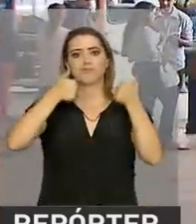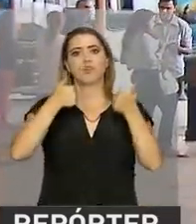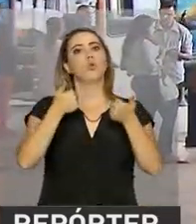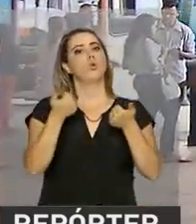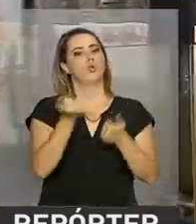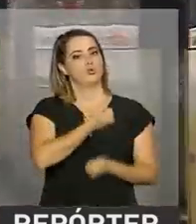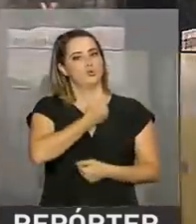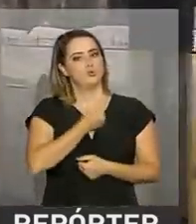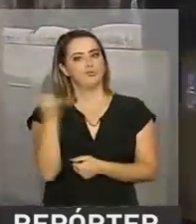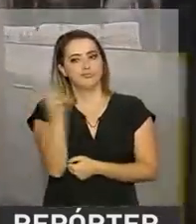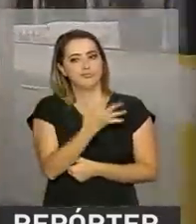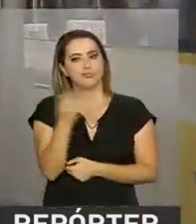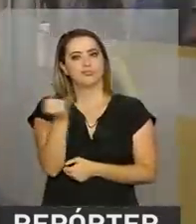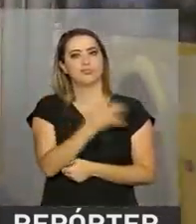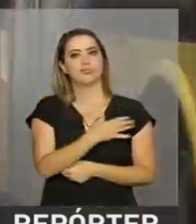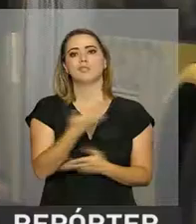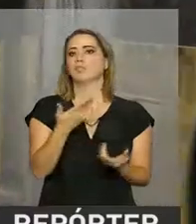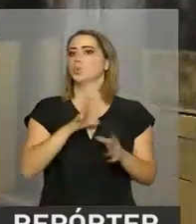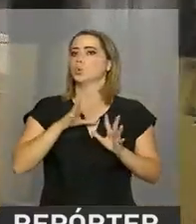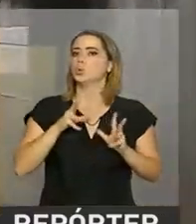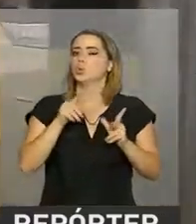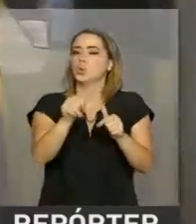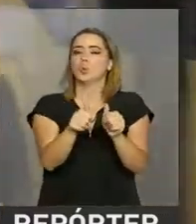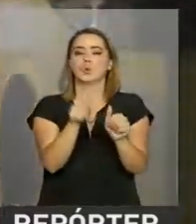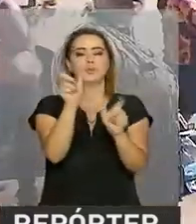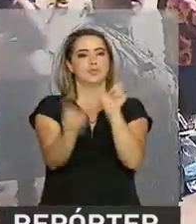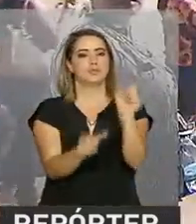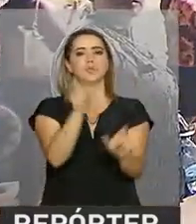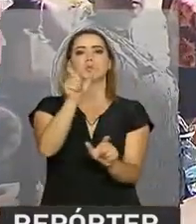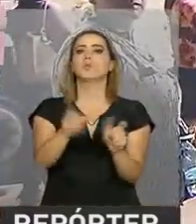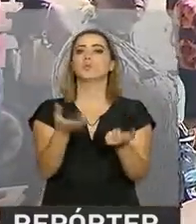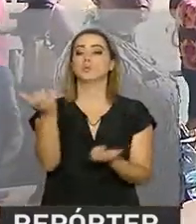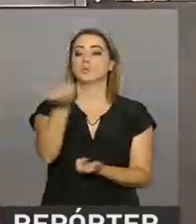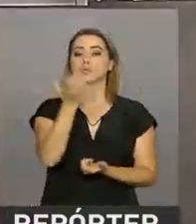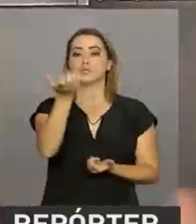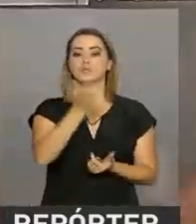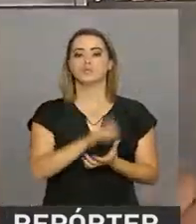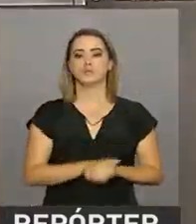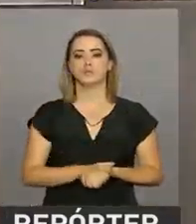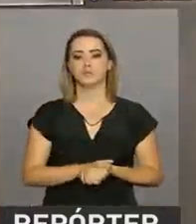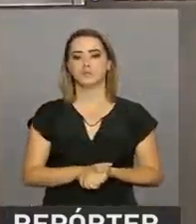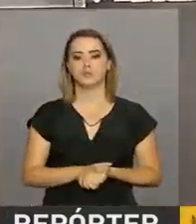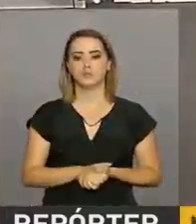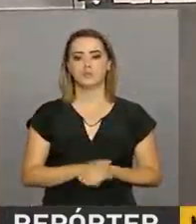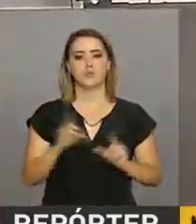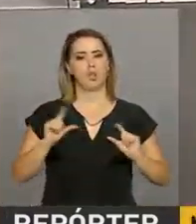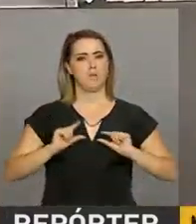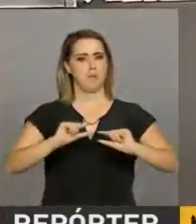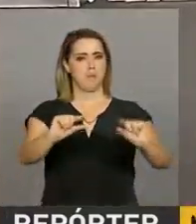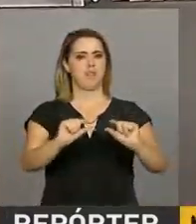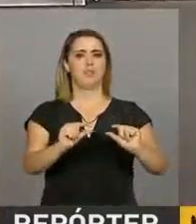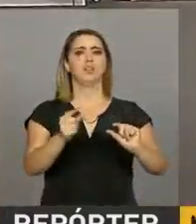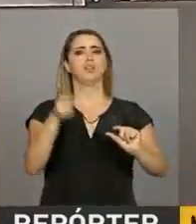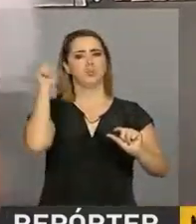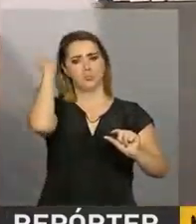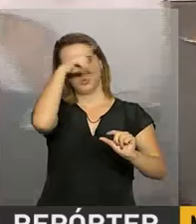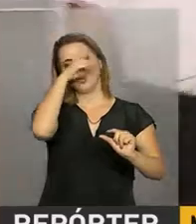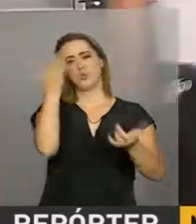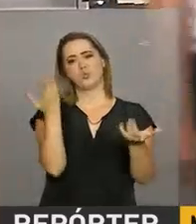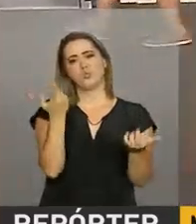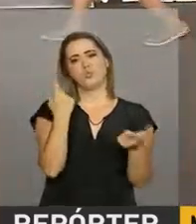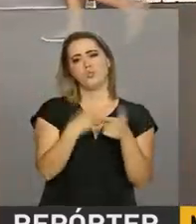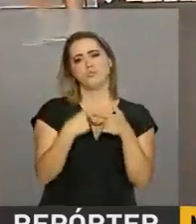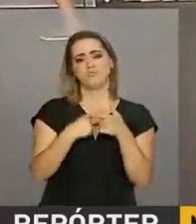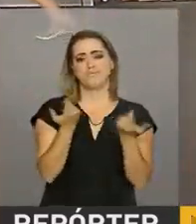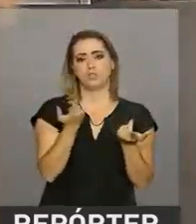maior número. Desejo de 10 entre 10 passageiros do transporte público. Minha maior dificuldade para a gente vir trabalhar, porque não tem